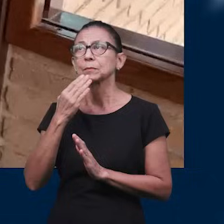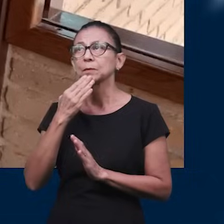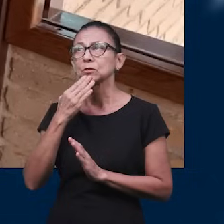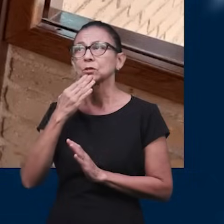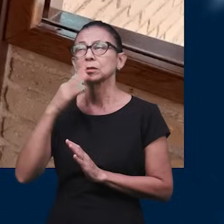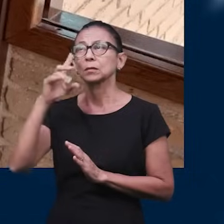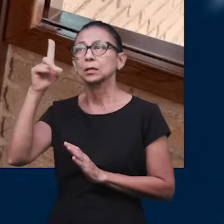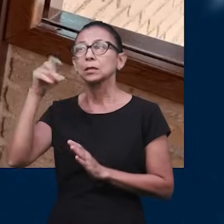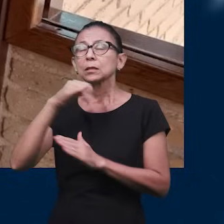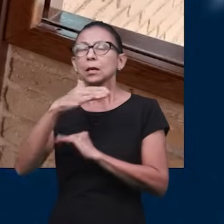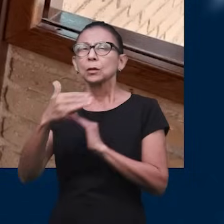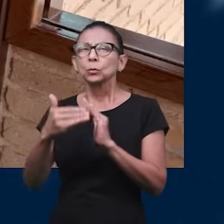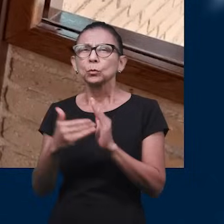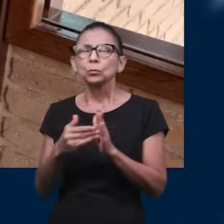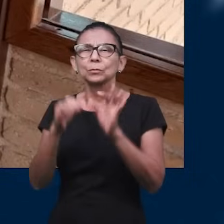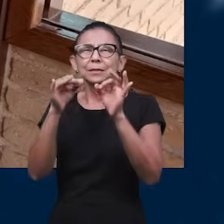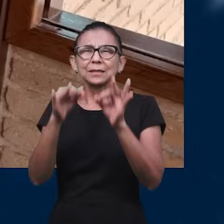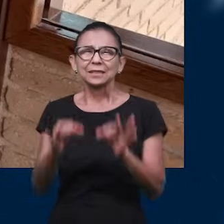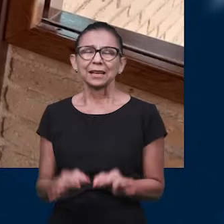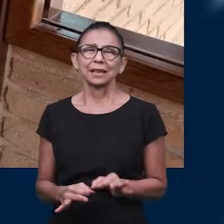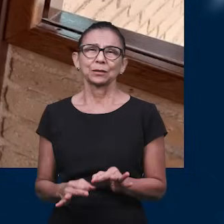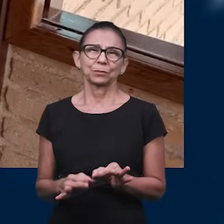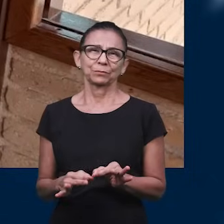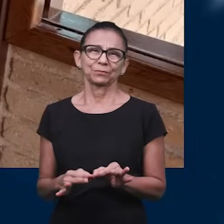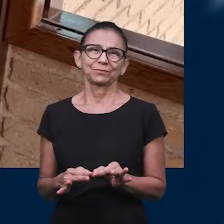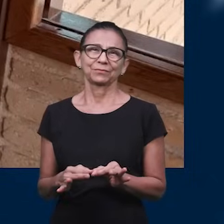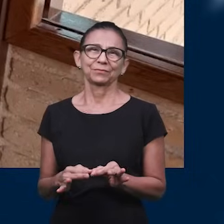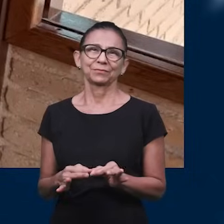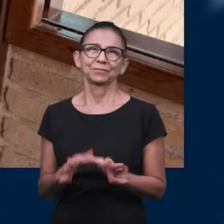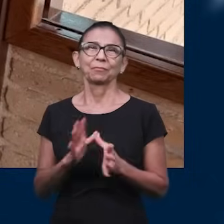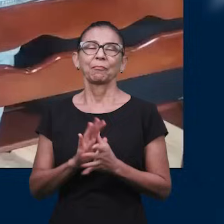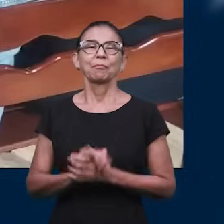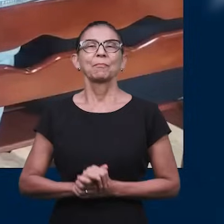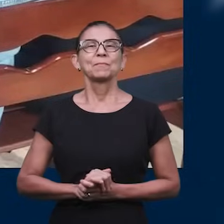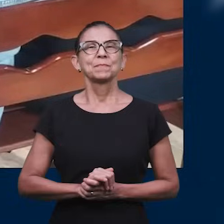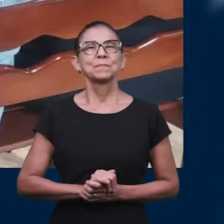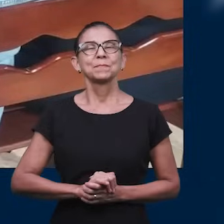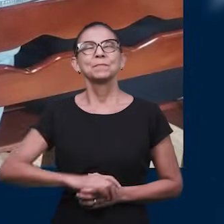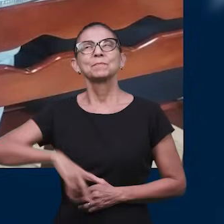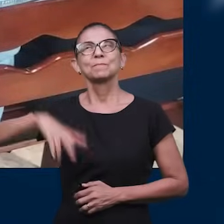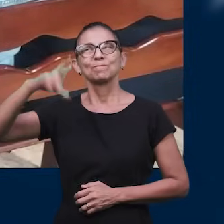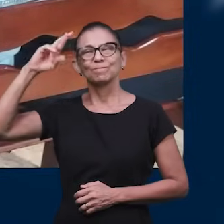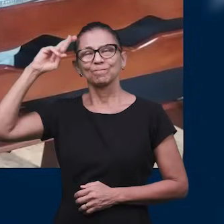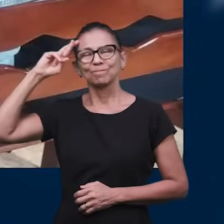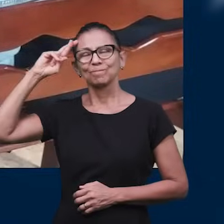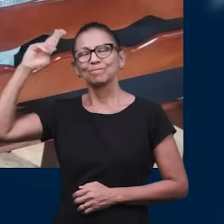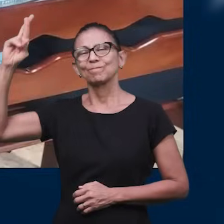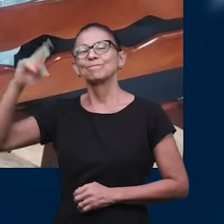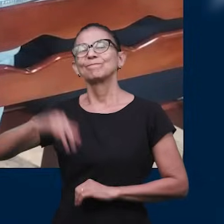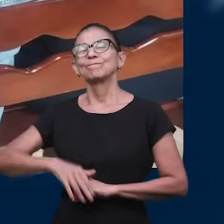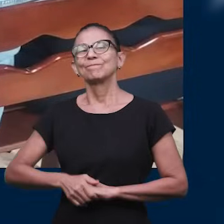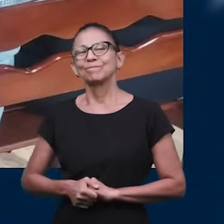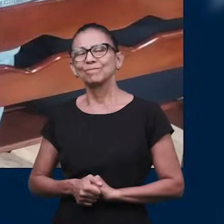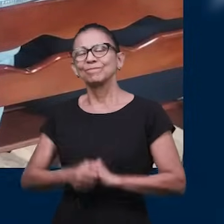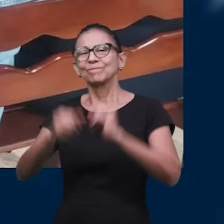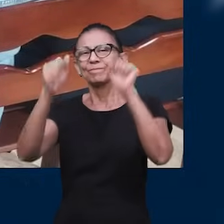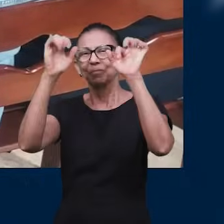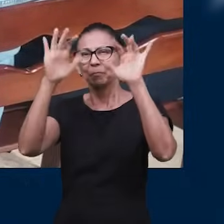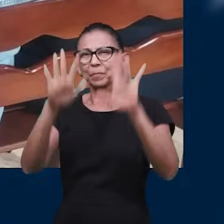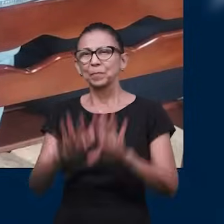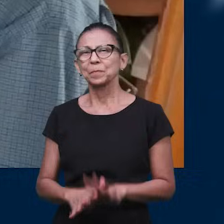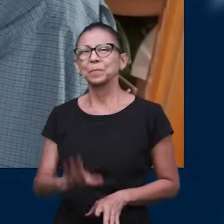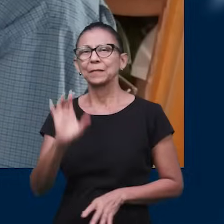que recebêssemos muitos convidados para esta grande festa. E o Senhor honrou o trabalho